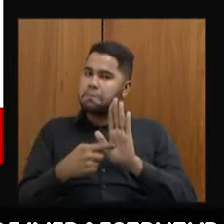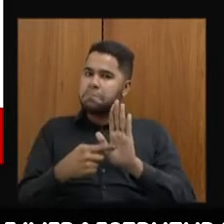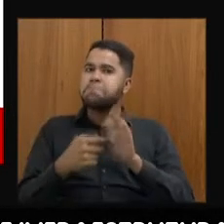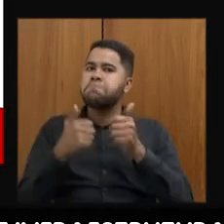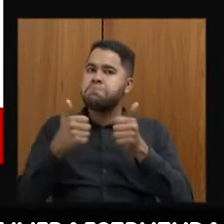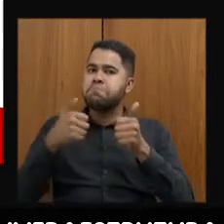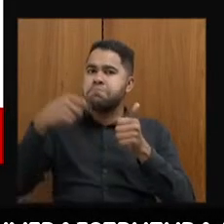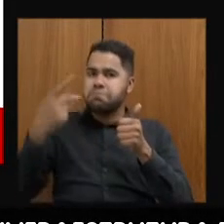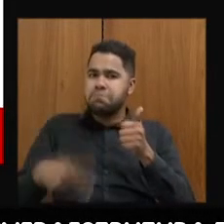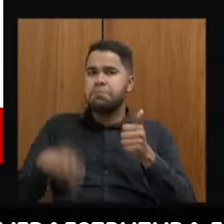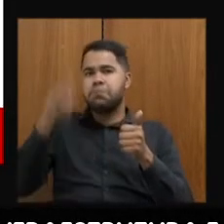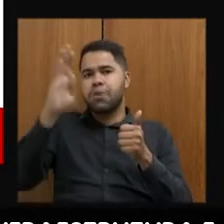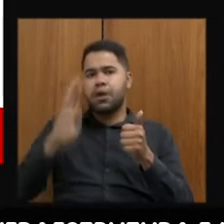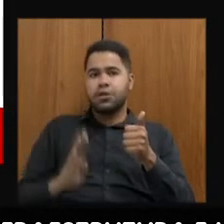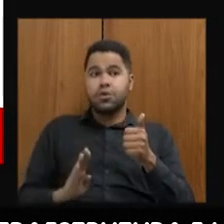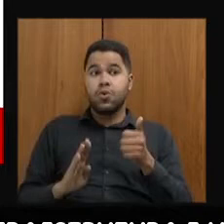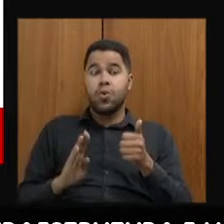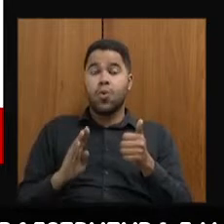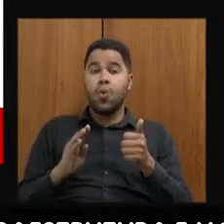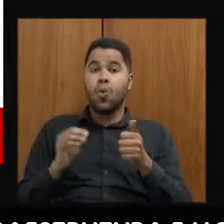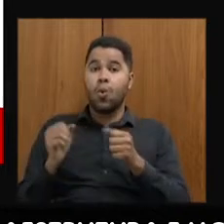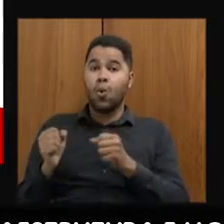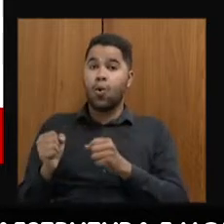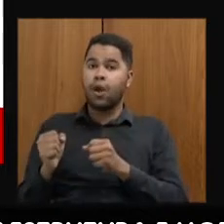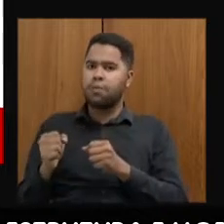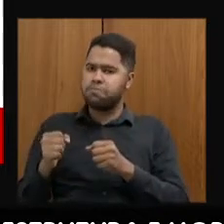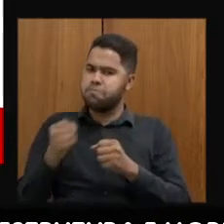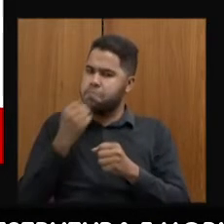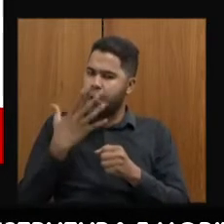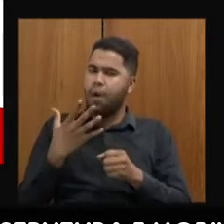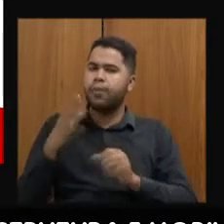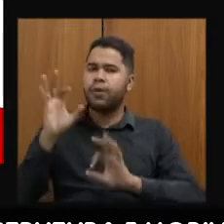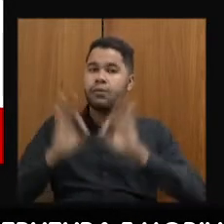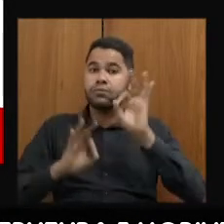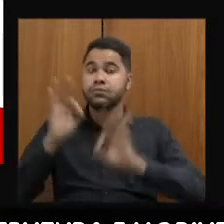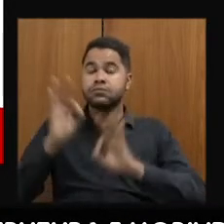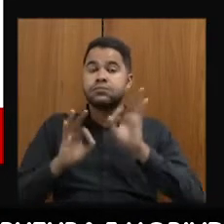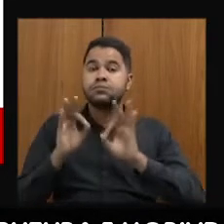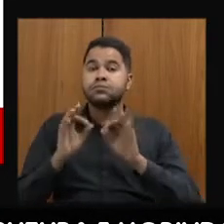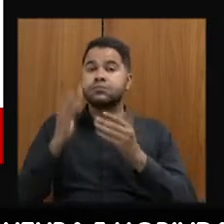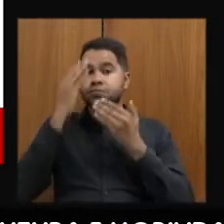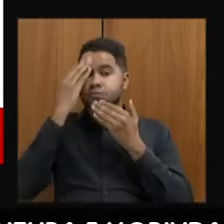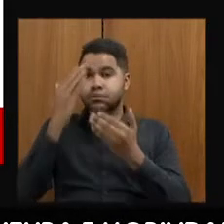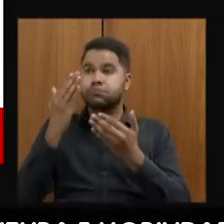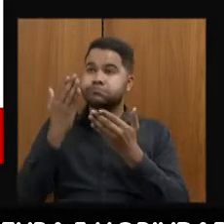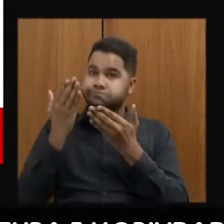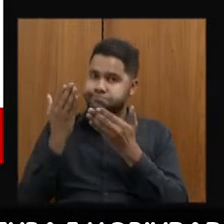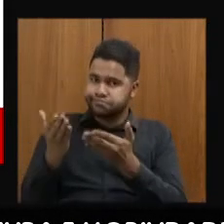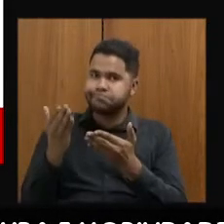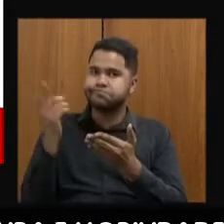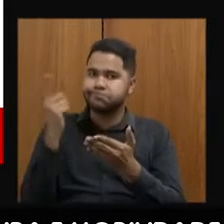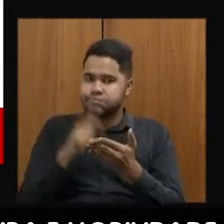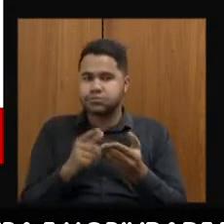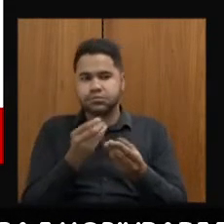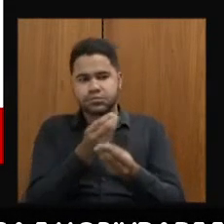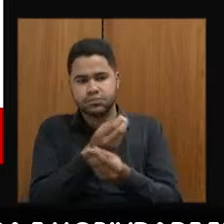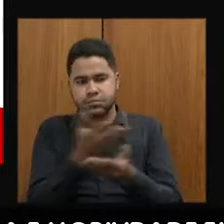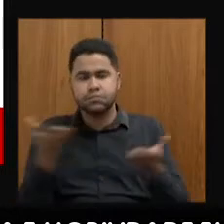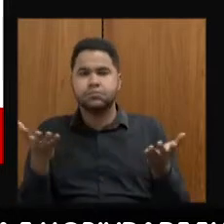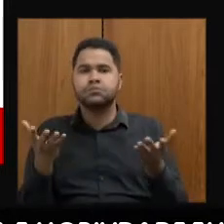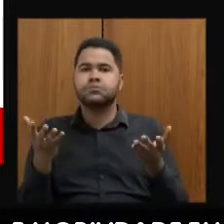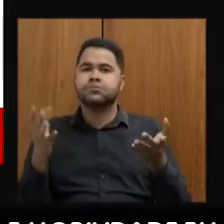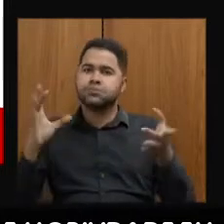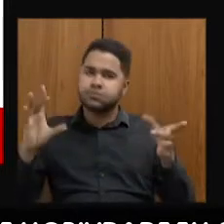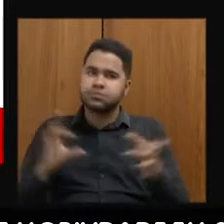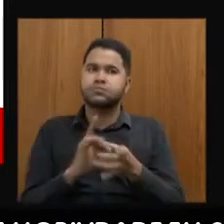Brasil inteiro como instrumento poderoso de planejamento e foi graças a ele que nós conseguimos viabilizar a inclusão